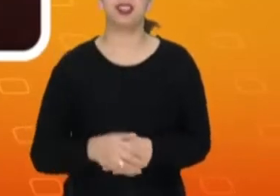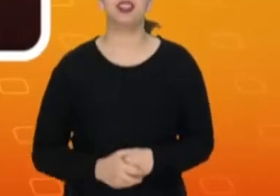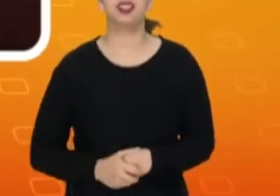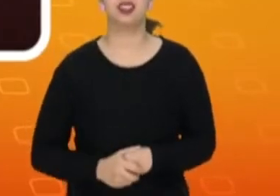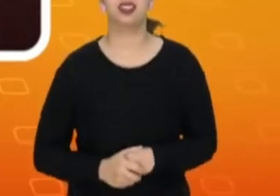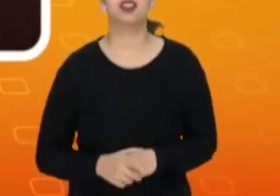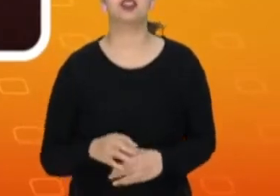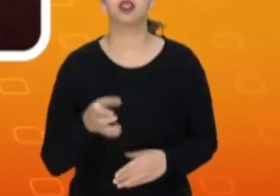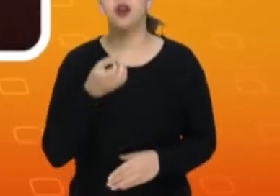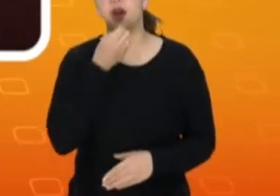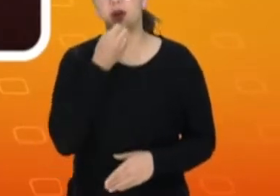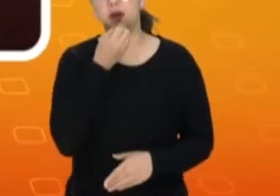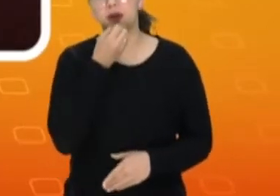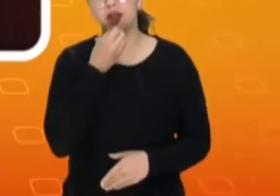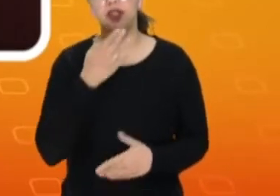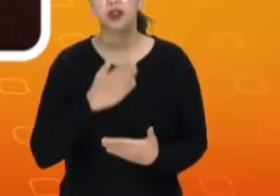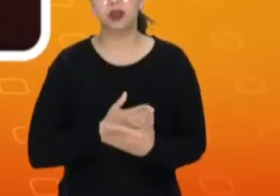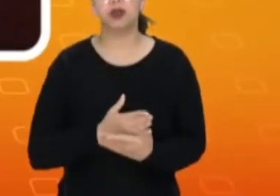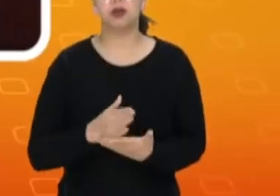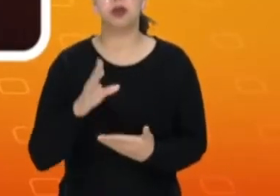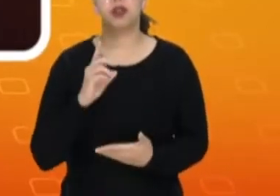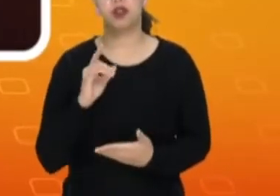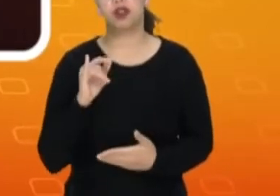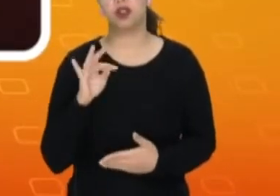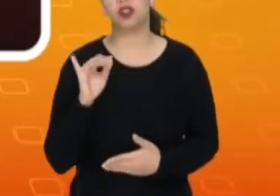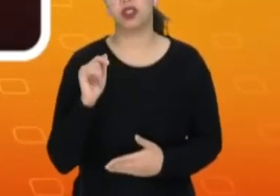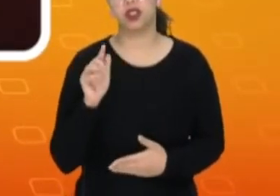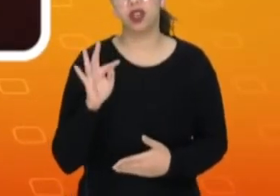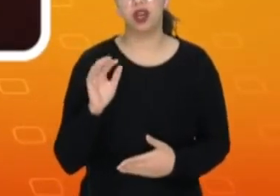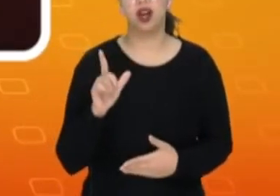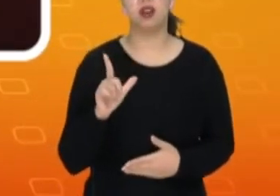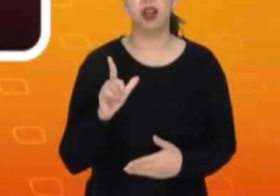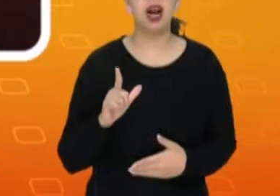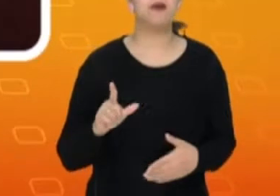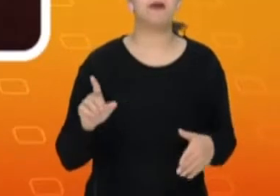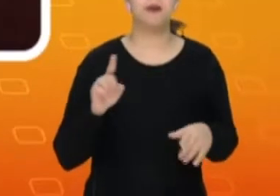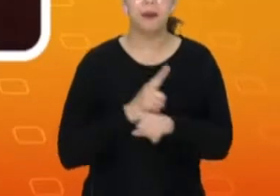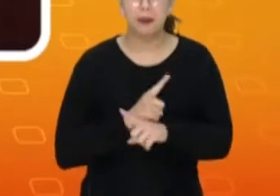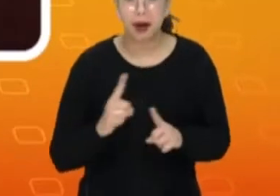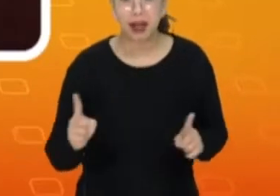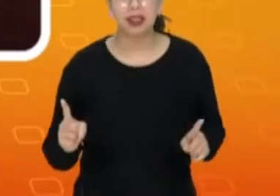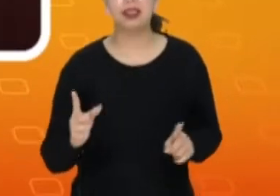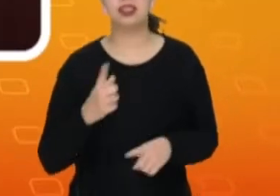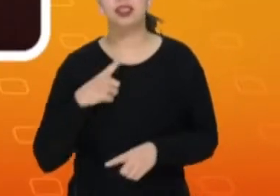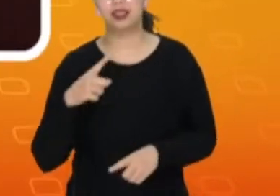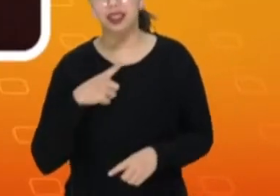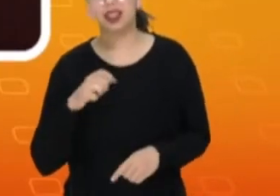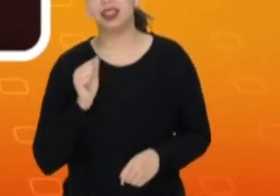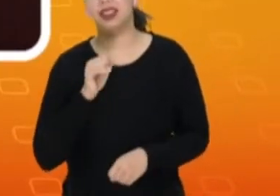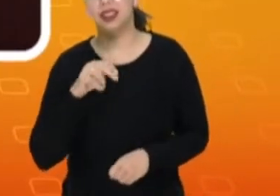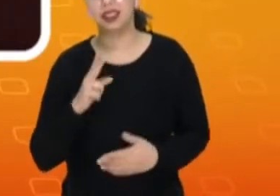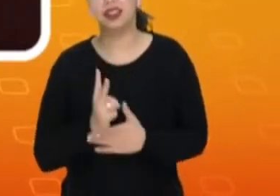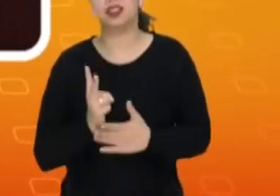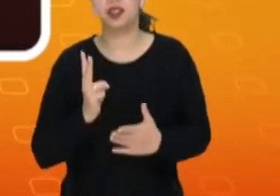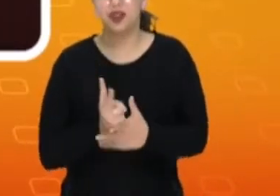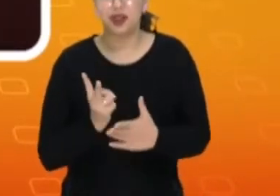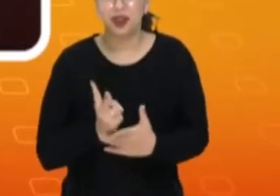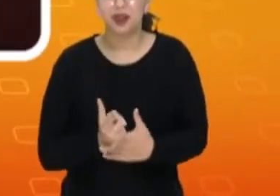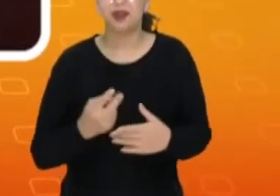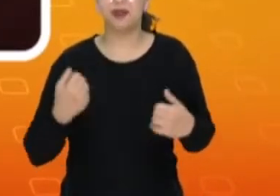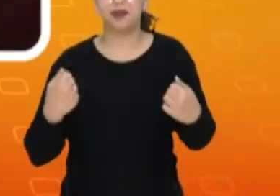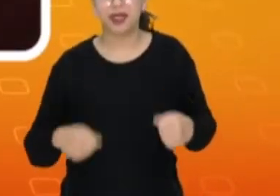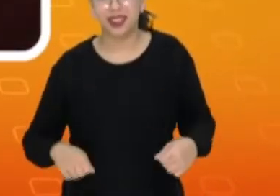iniciar no digital. Mas a gente ainda, a nossa, acho que a grande maioria